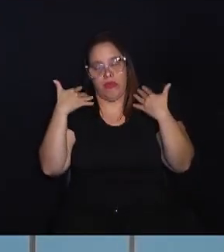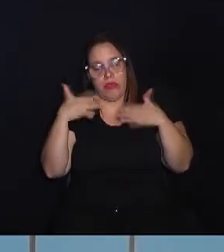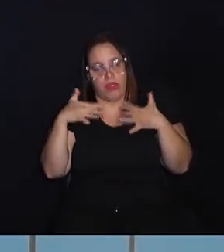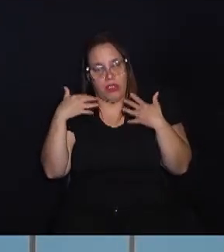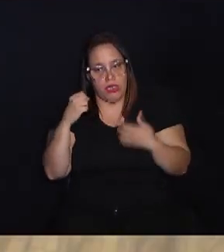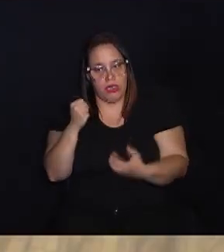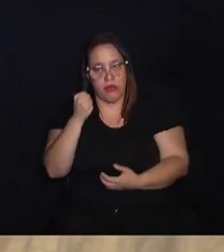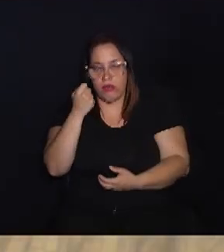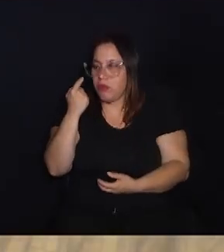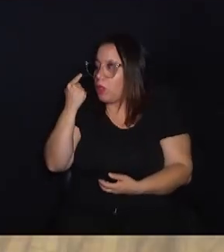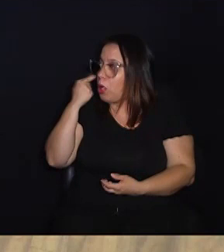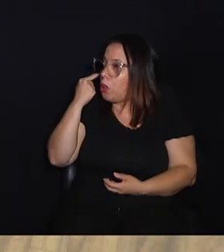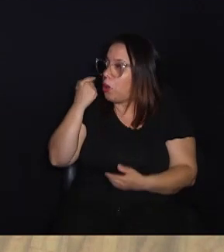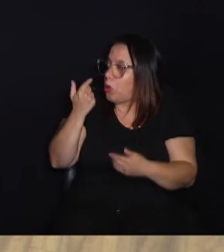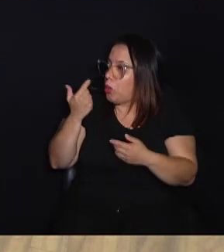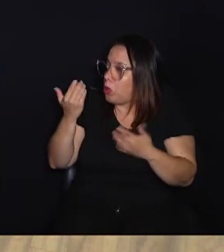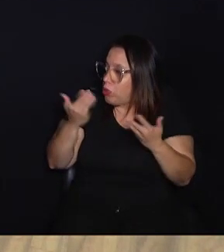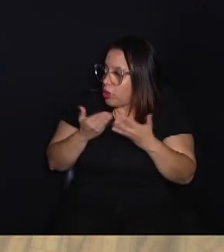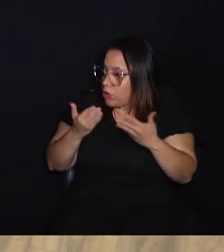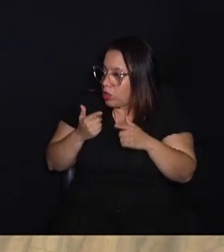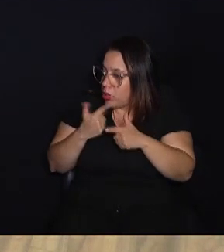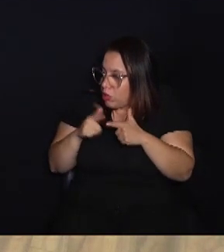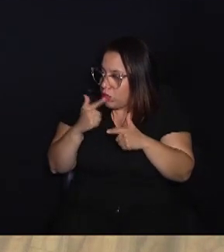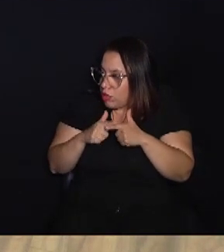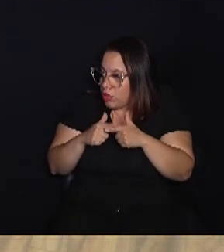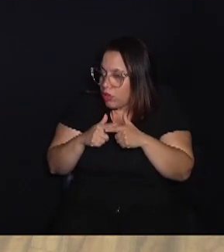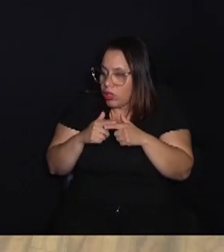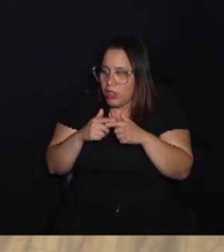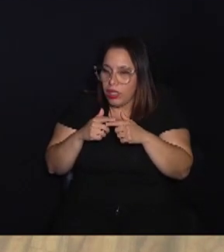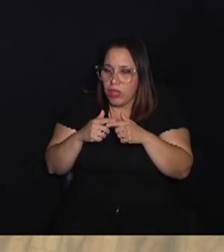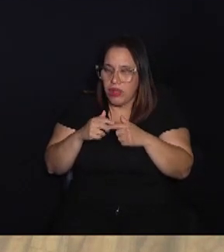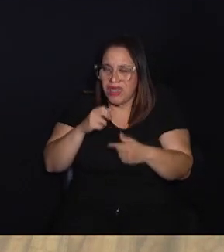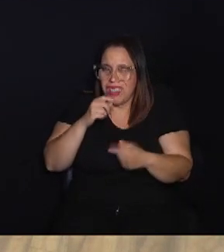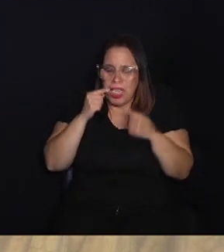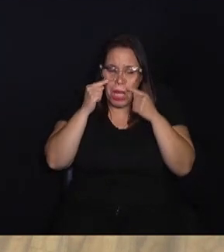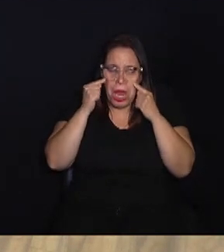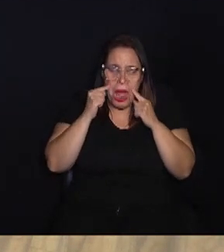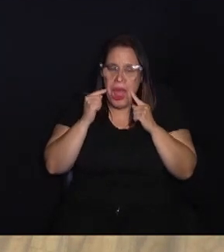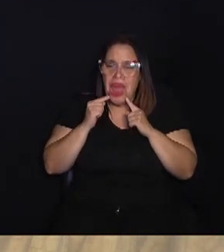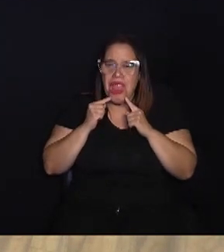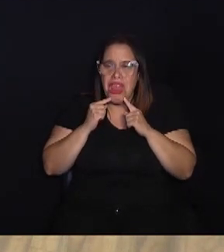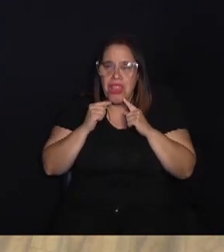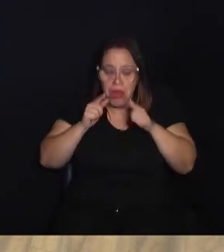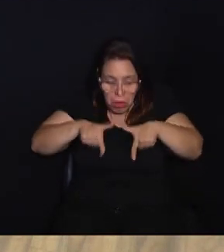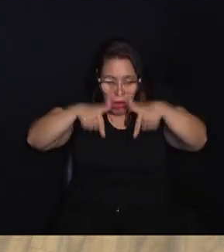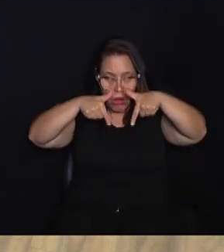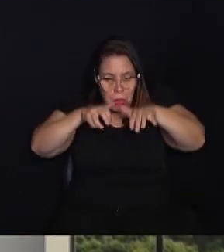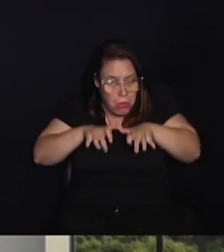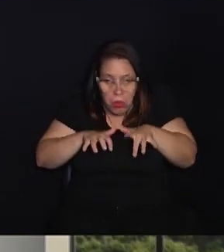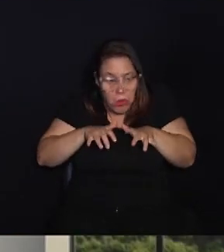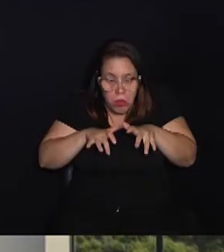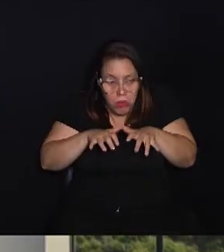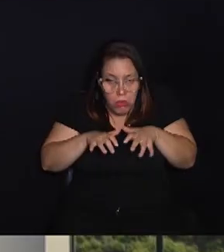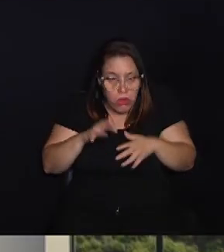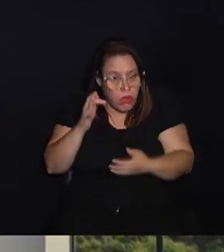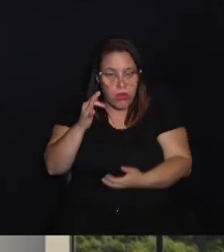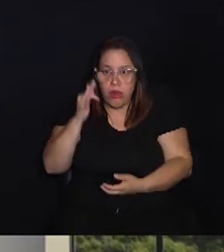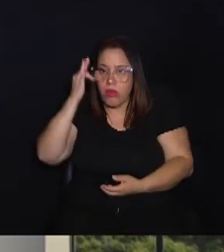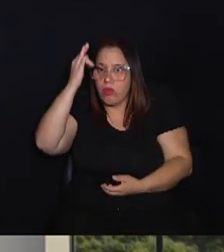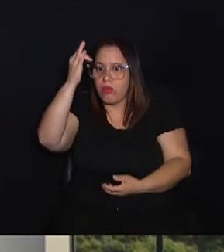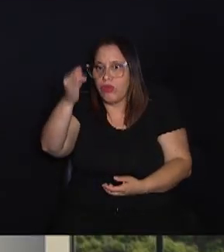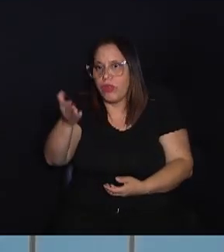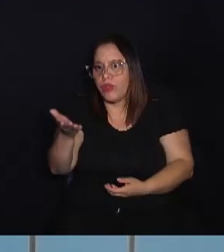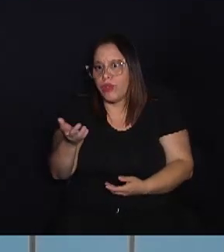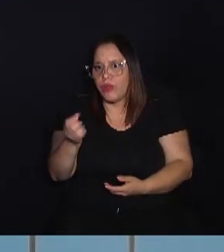friamente. Ele enxerga o problema hoje, então. Então, muitas vezes a criança está chorando, a tela, toda hora enxerga a tela. Ele não vê esse futuro. Exatamente. Então, o